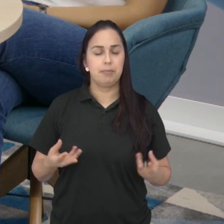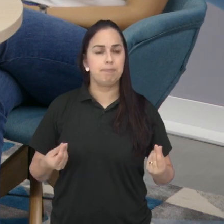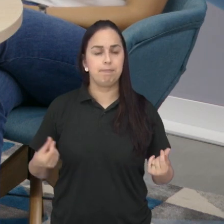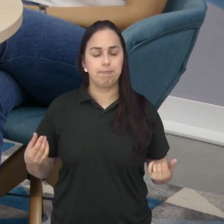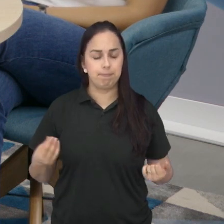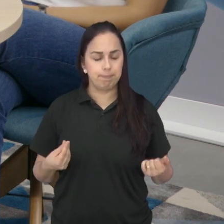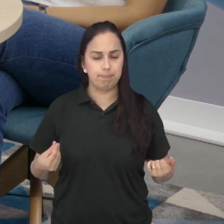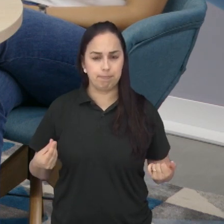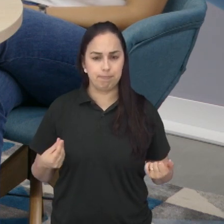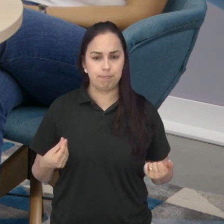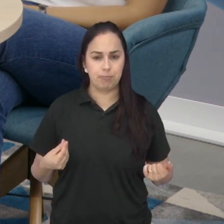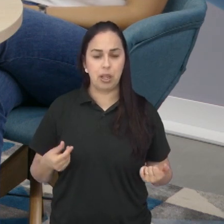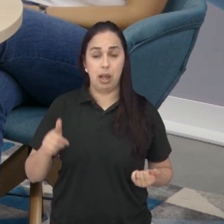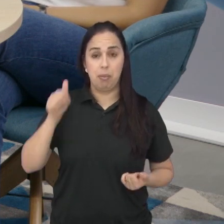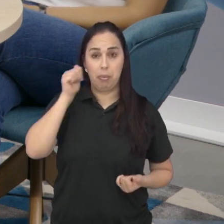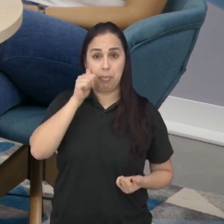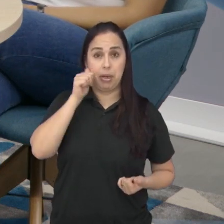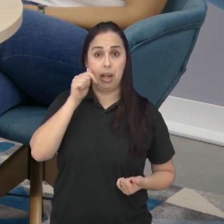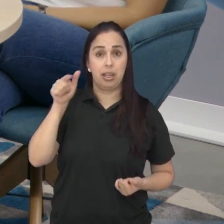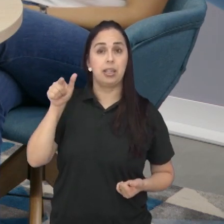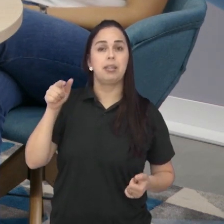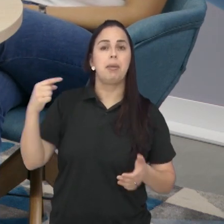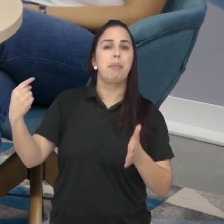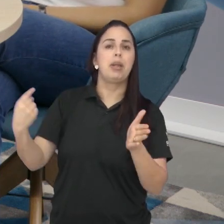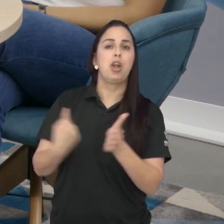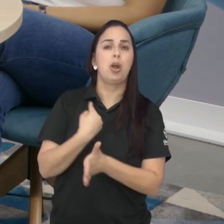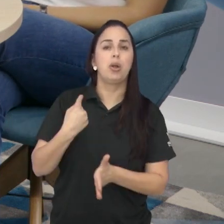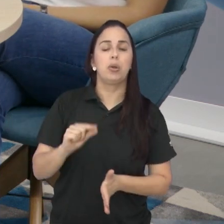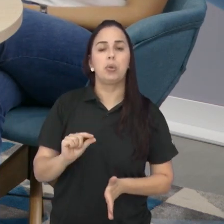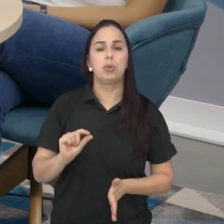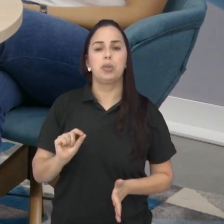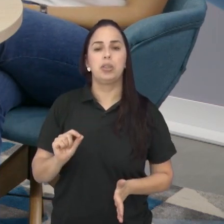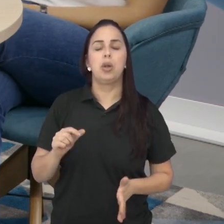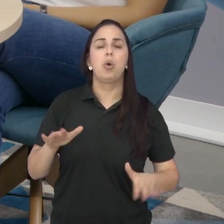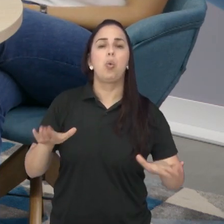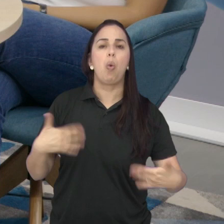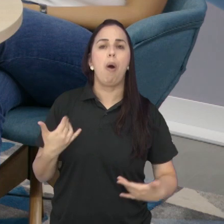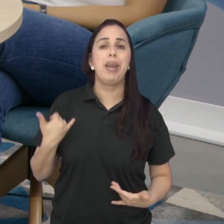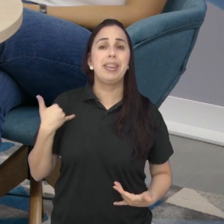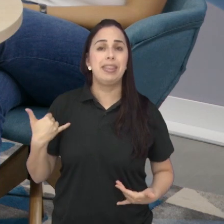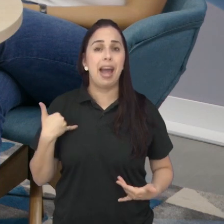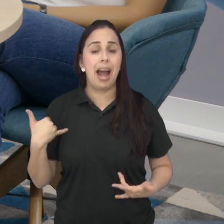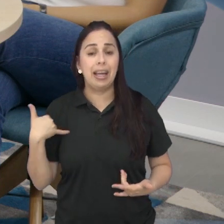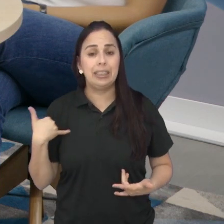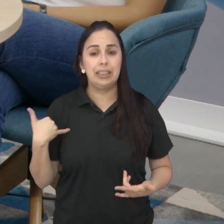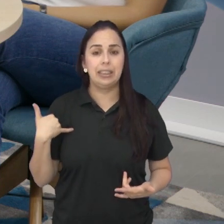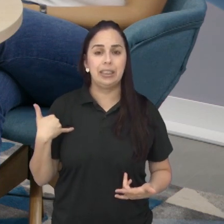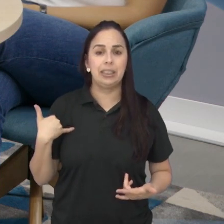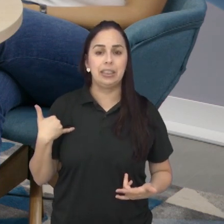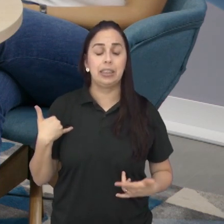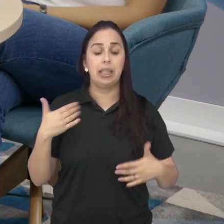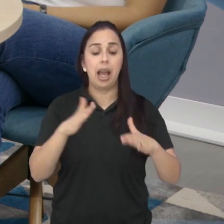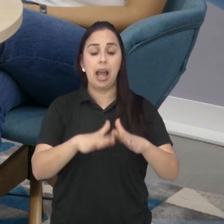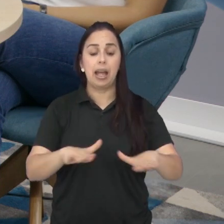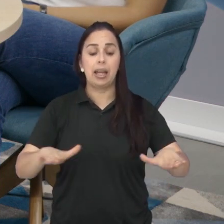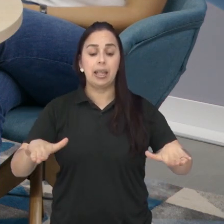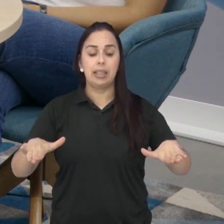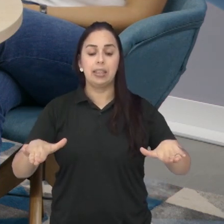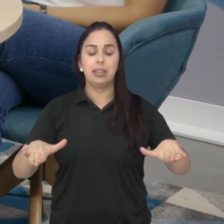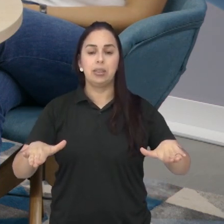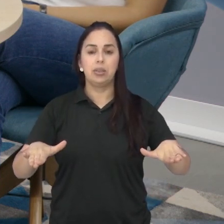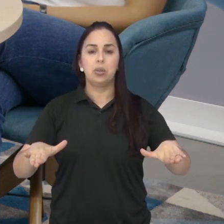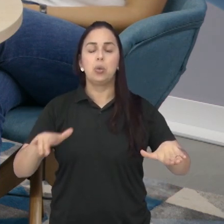uma telespectadora até perguntou se tem uma idade mínima ou alguns sinais, alguns indícios que a criança